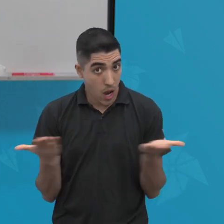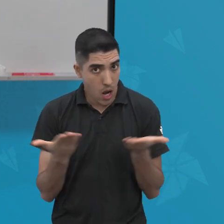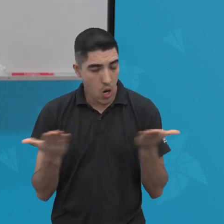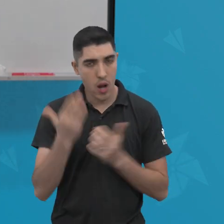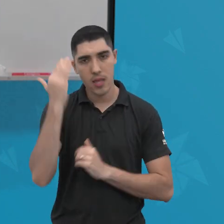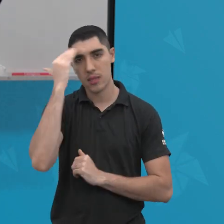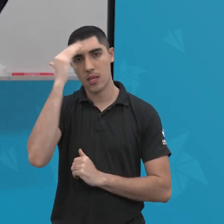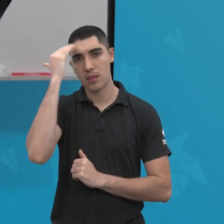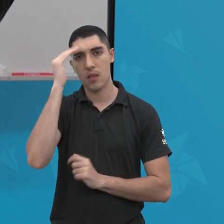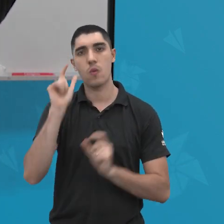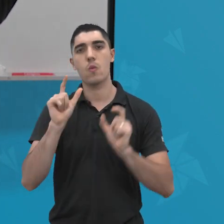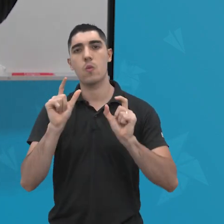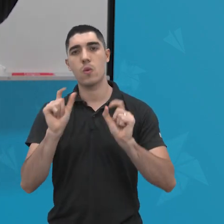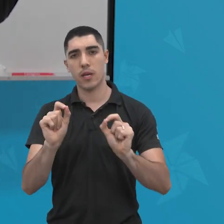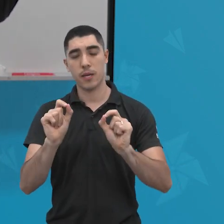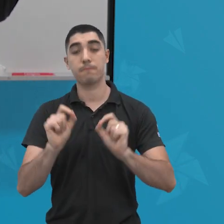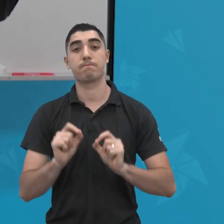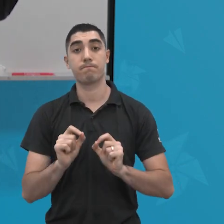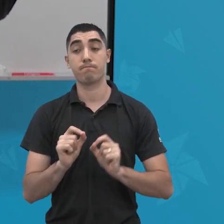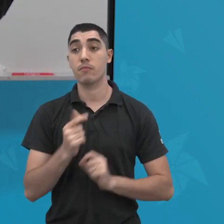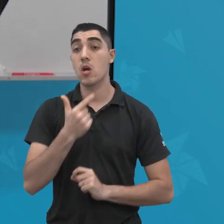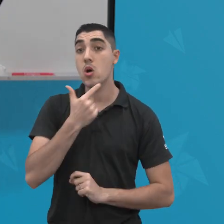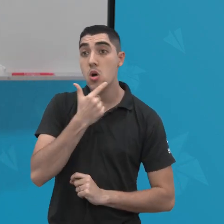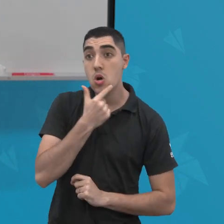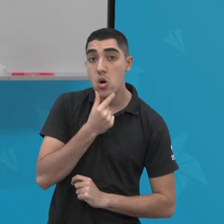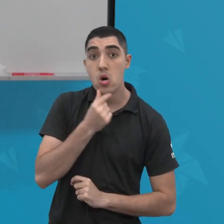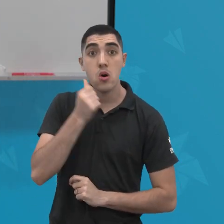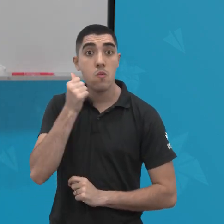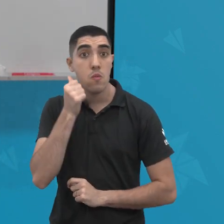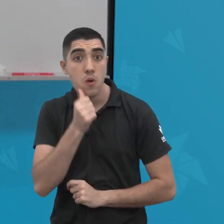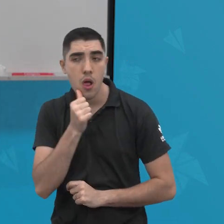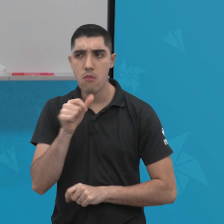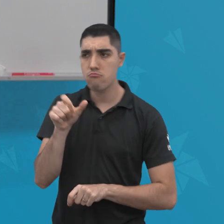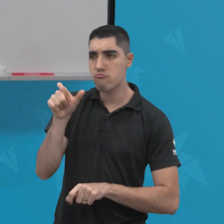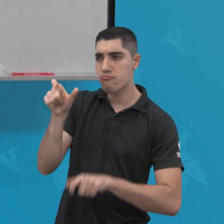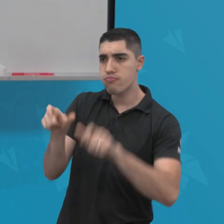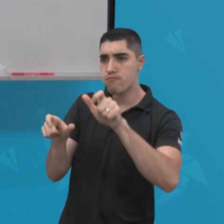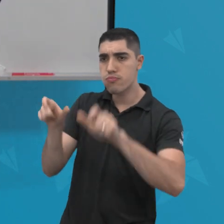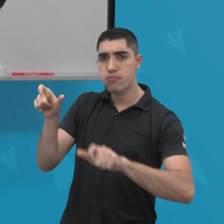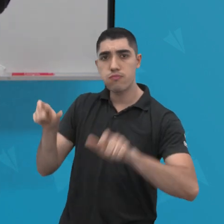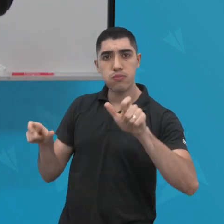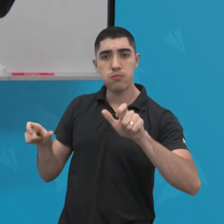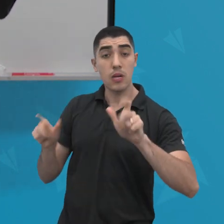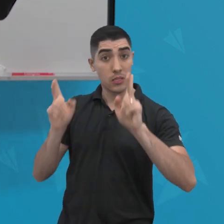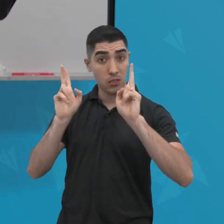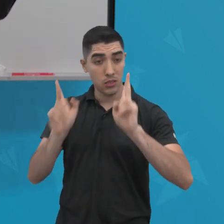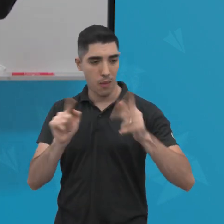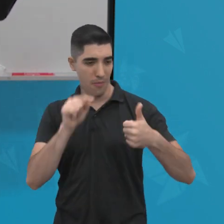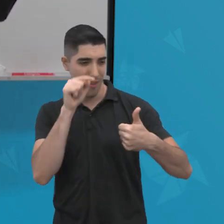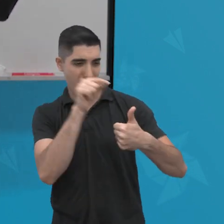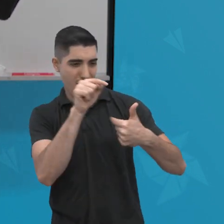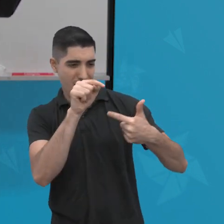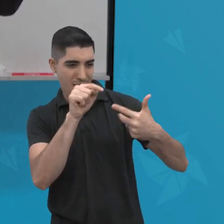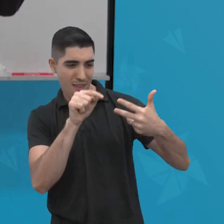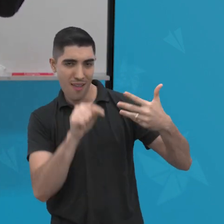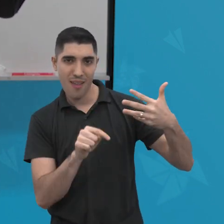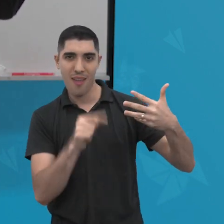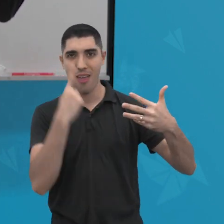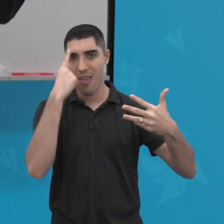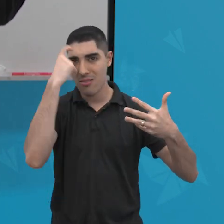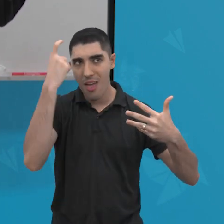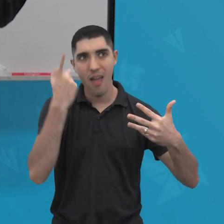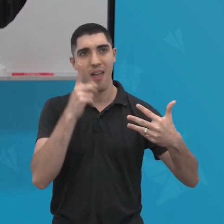é a gente imaginar que homens e mulheres encarnam essas ideias,